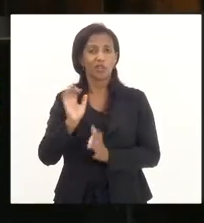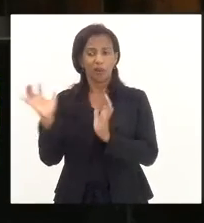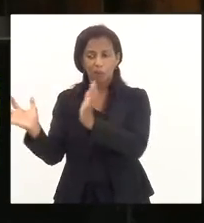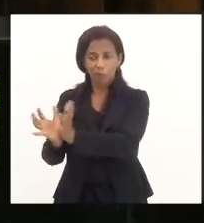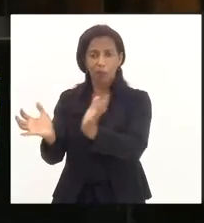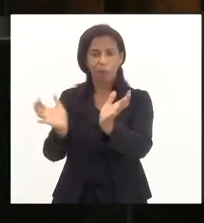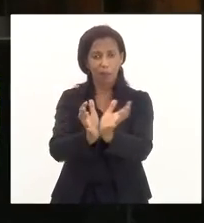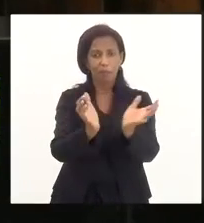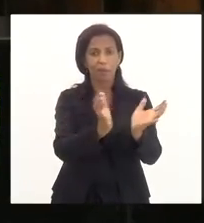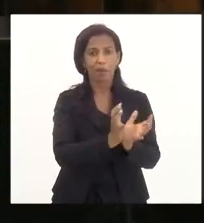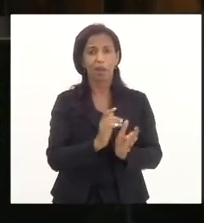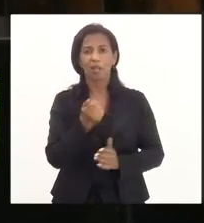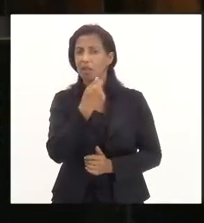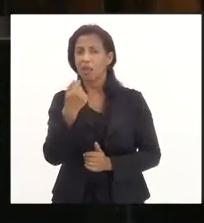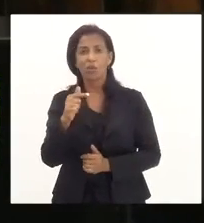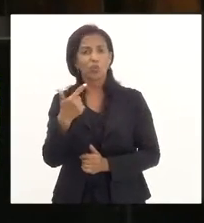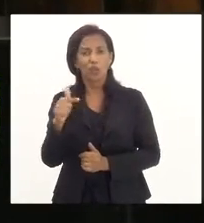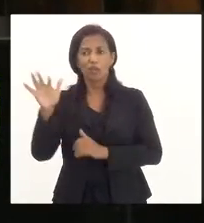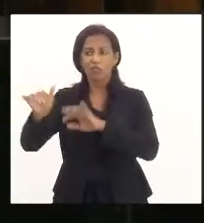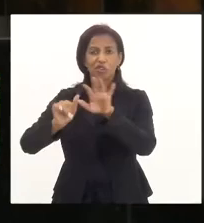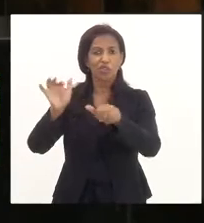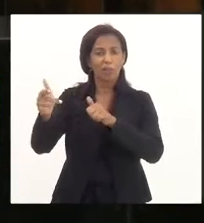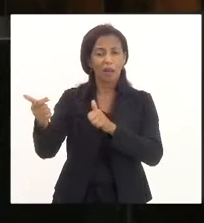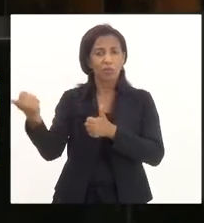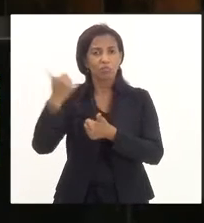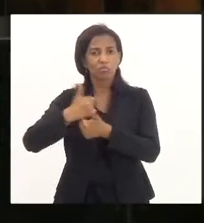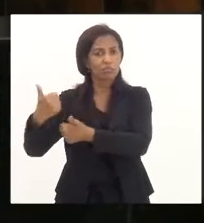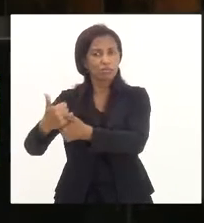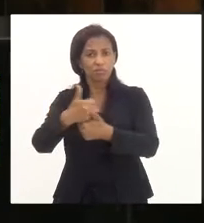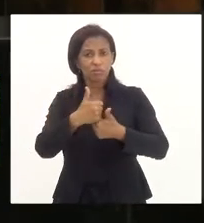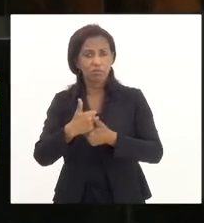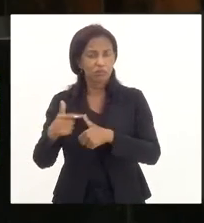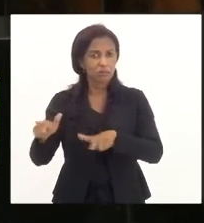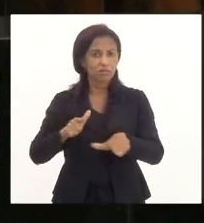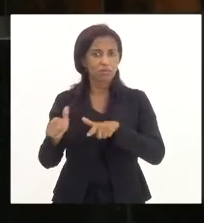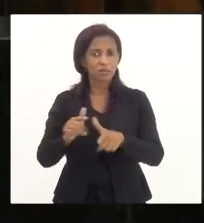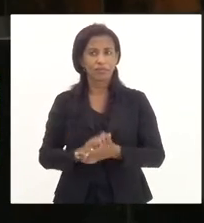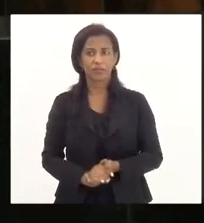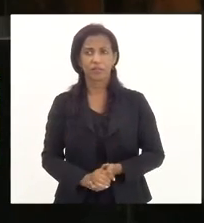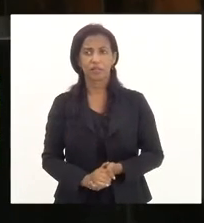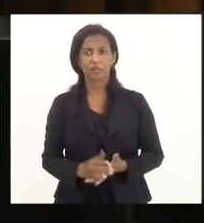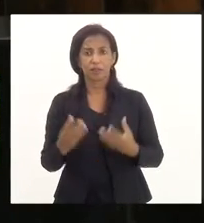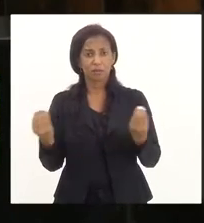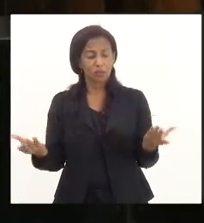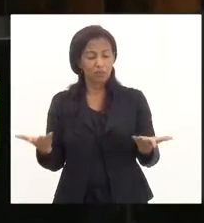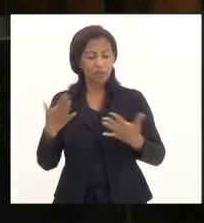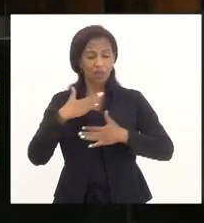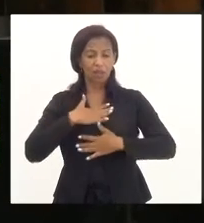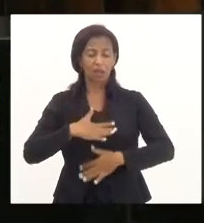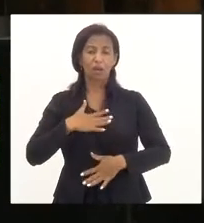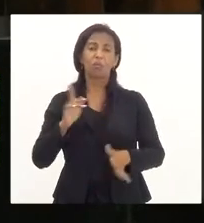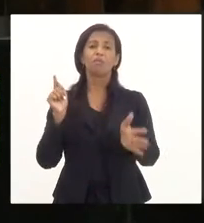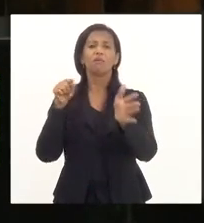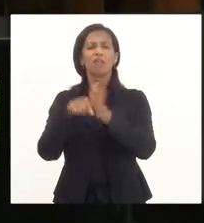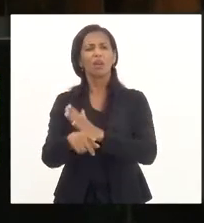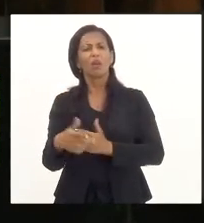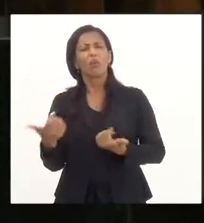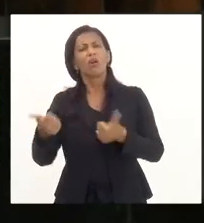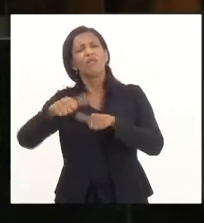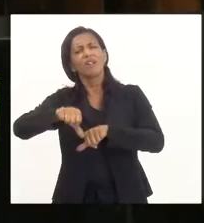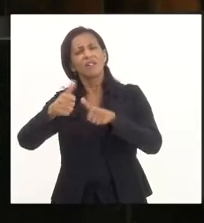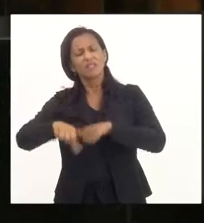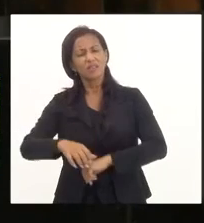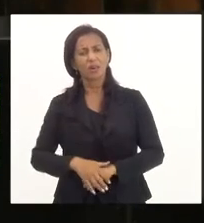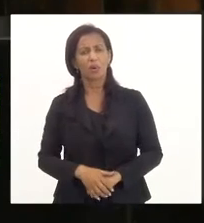categorias que não foram chamadas é então muito com muita tranquilidade mesmo pergunta qual é a avaliação